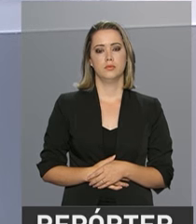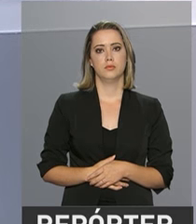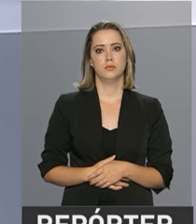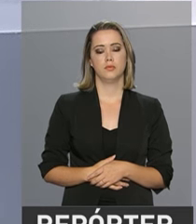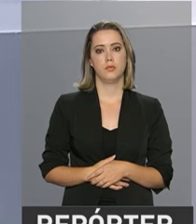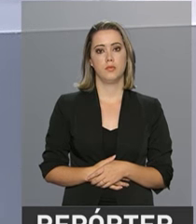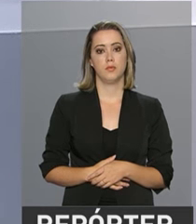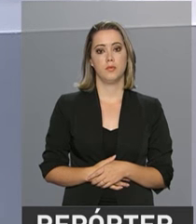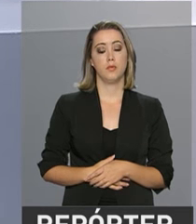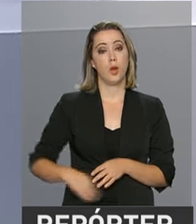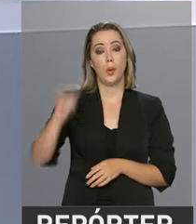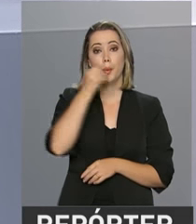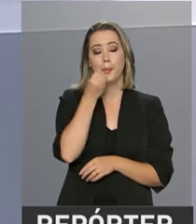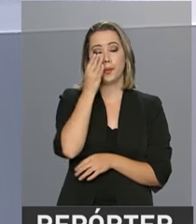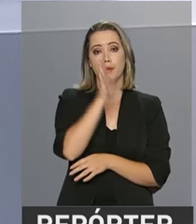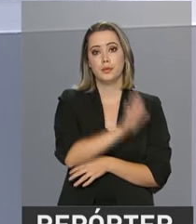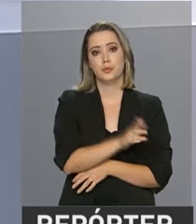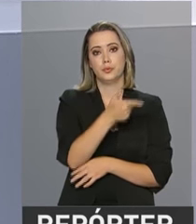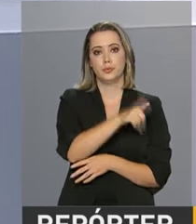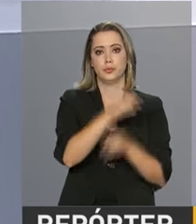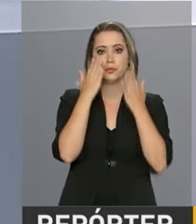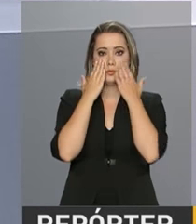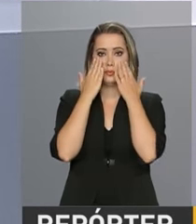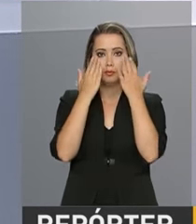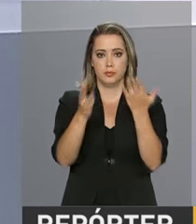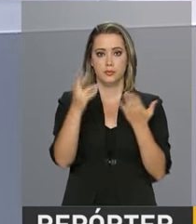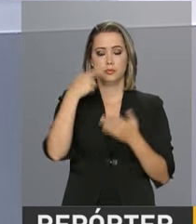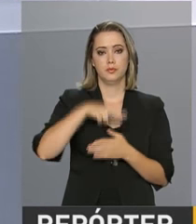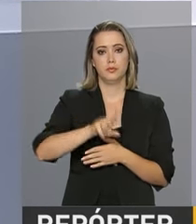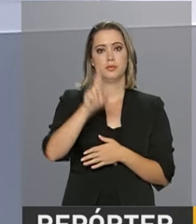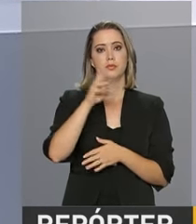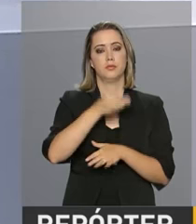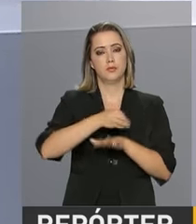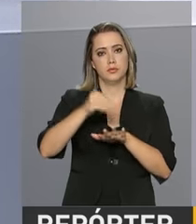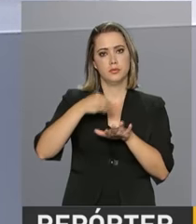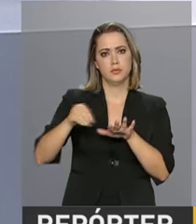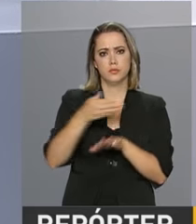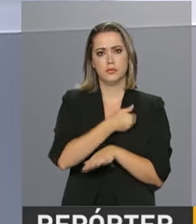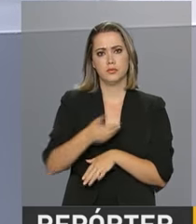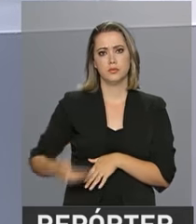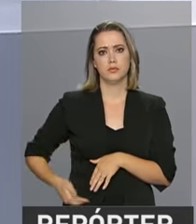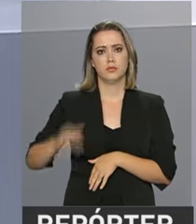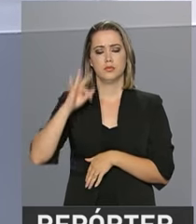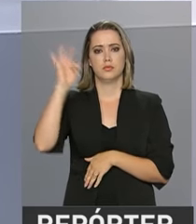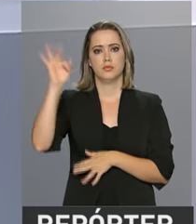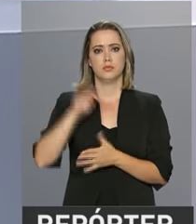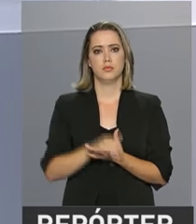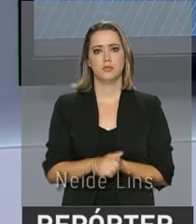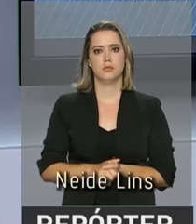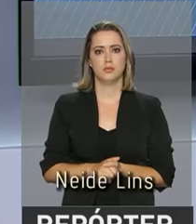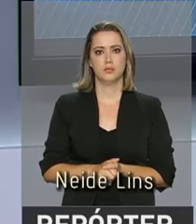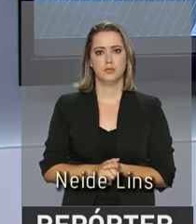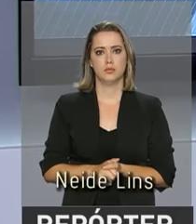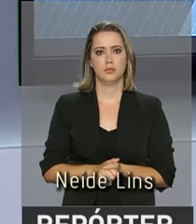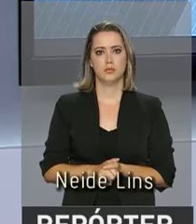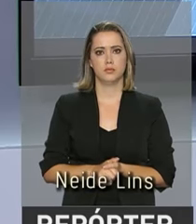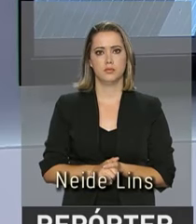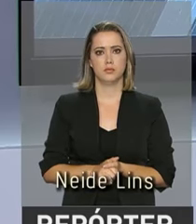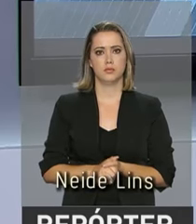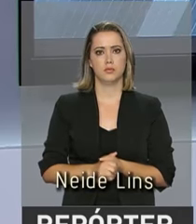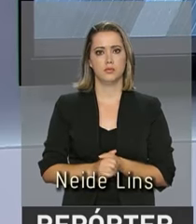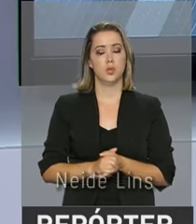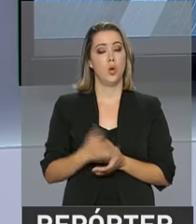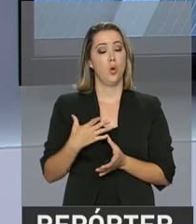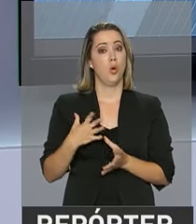olá boa tarde no ar mais uma edição do repórter nbr com as notícias do governo federal as